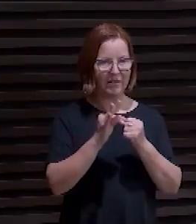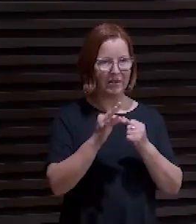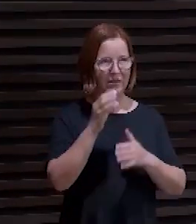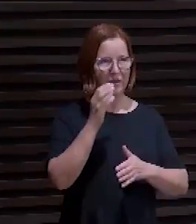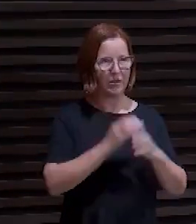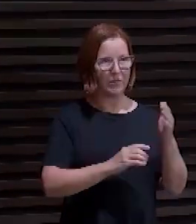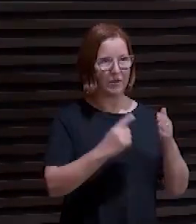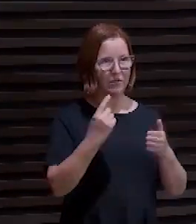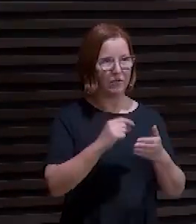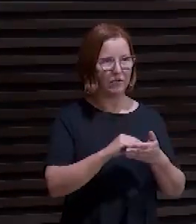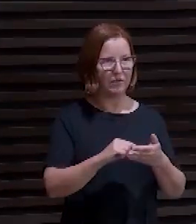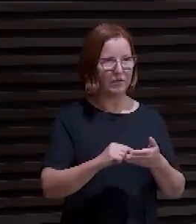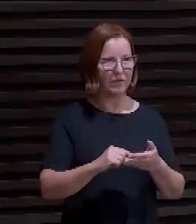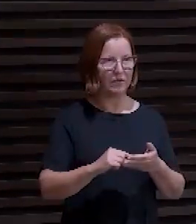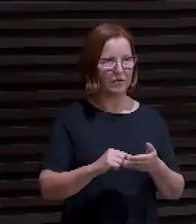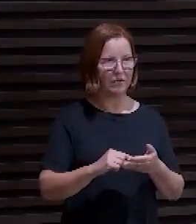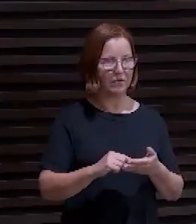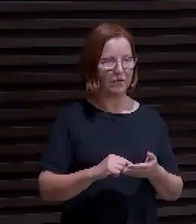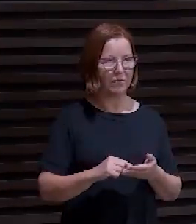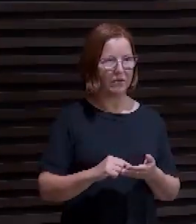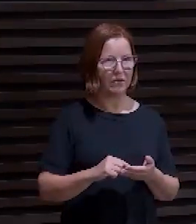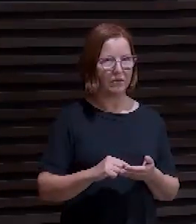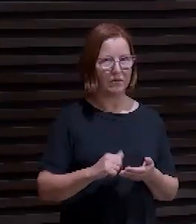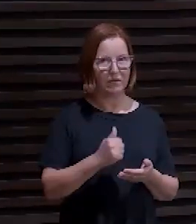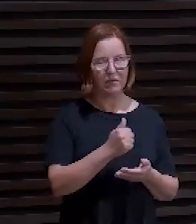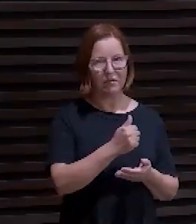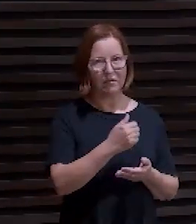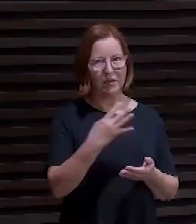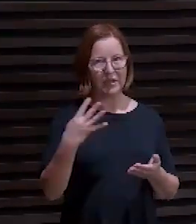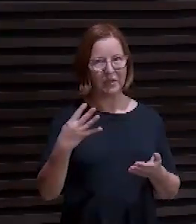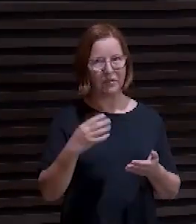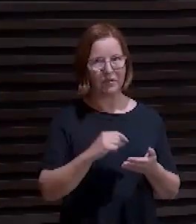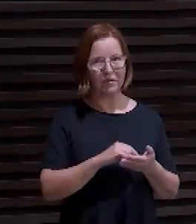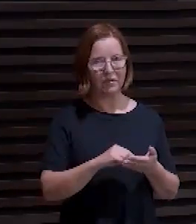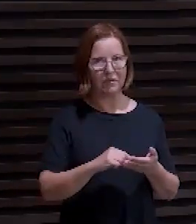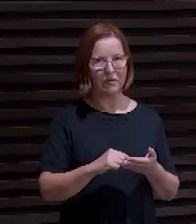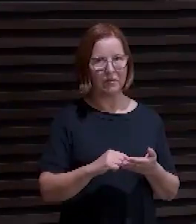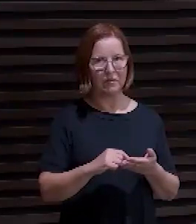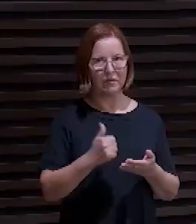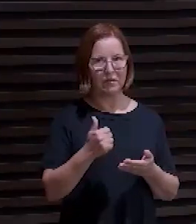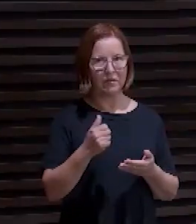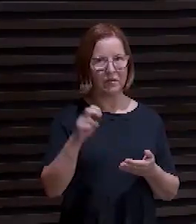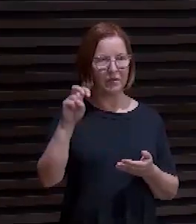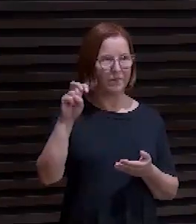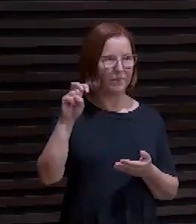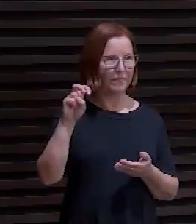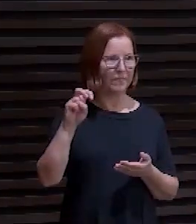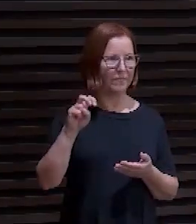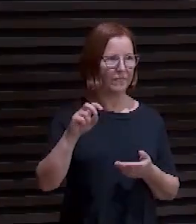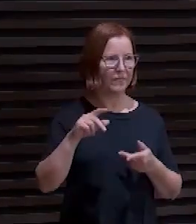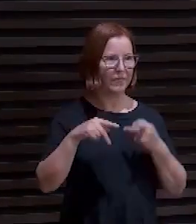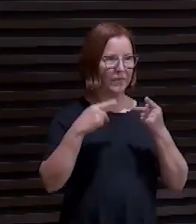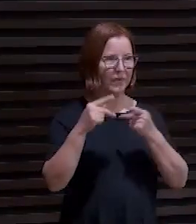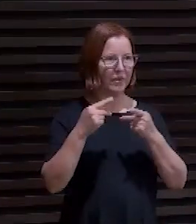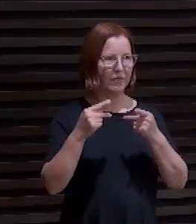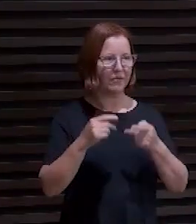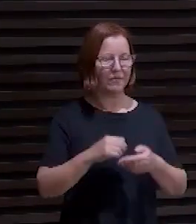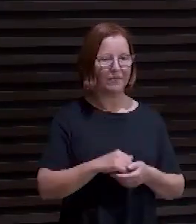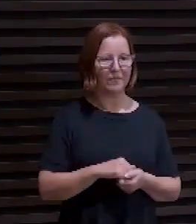e 15. Tiago 1, 14 e 15, que diz o